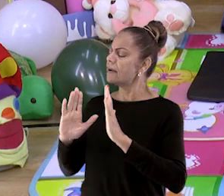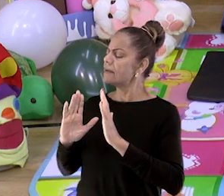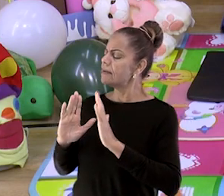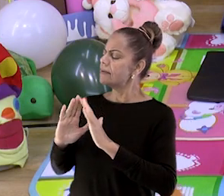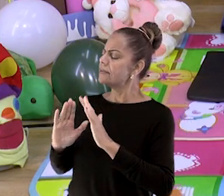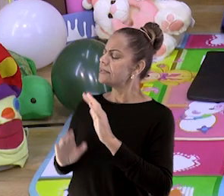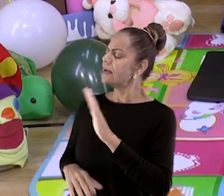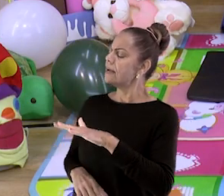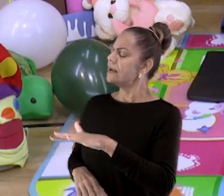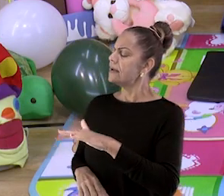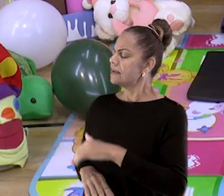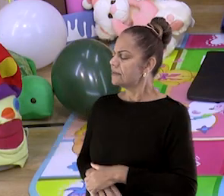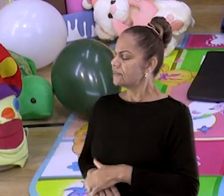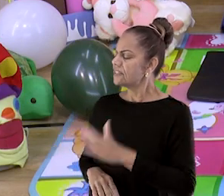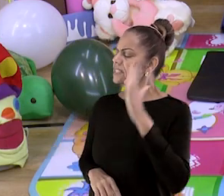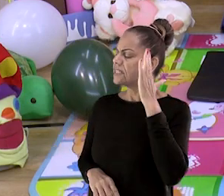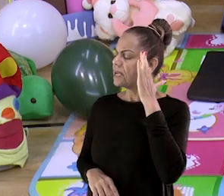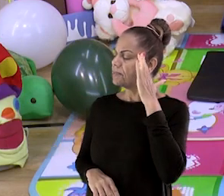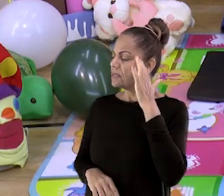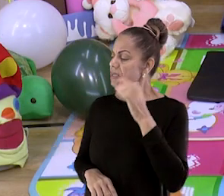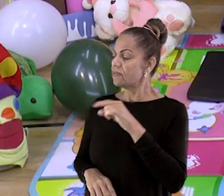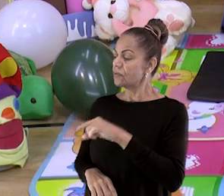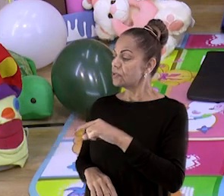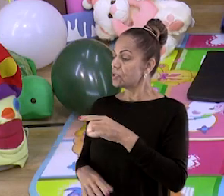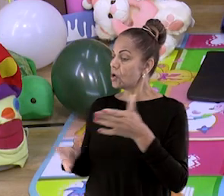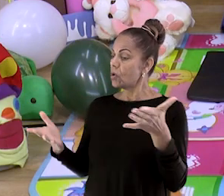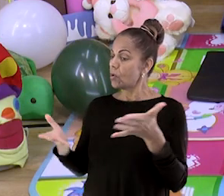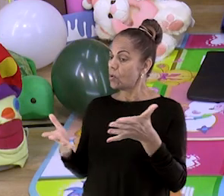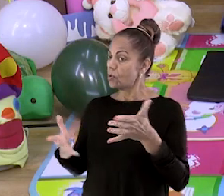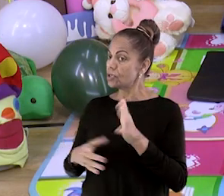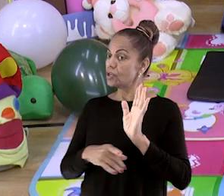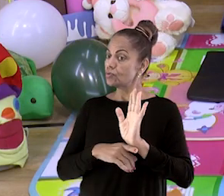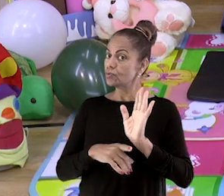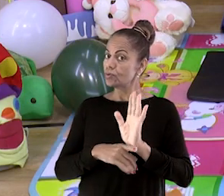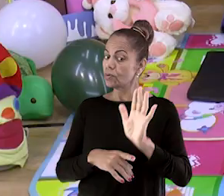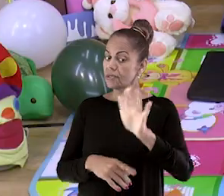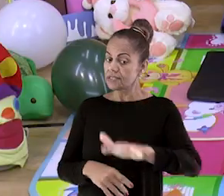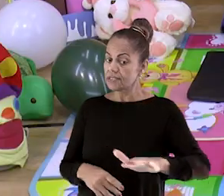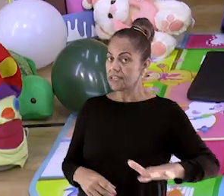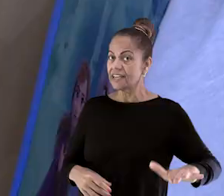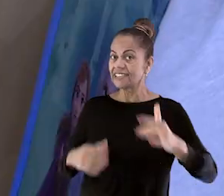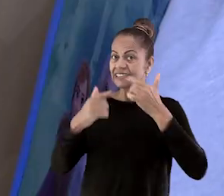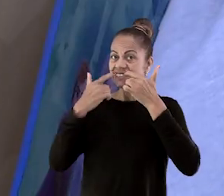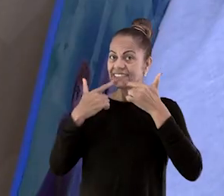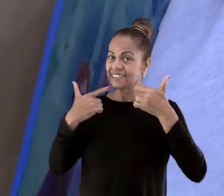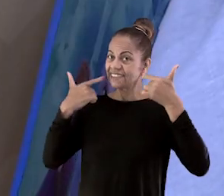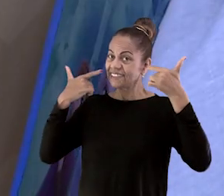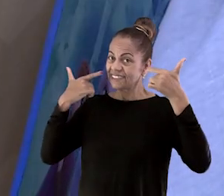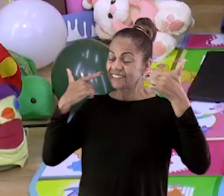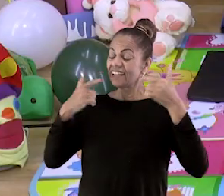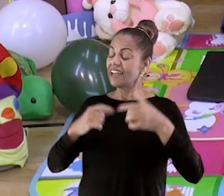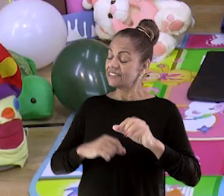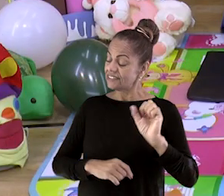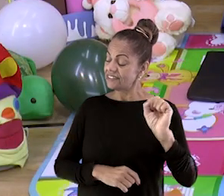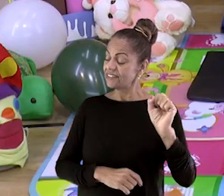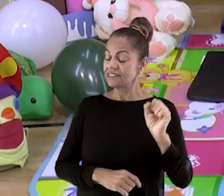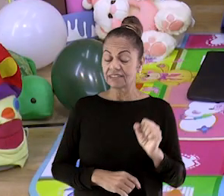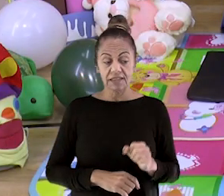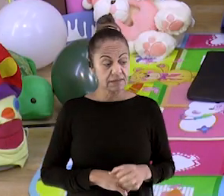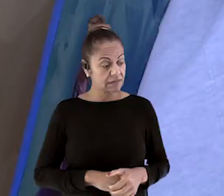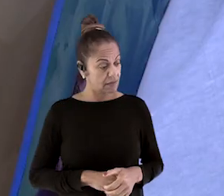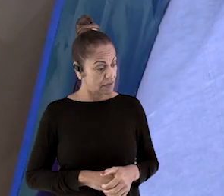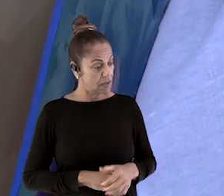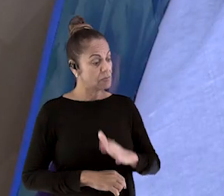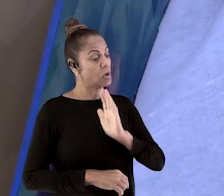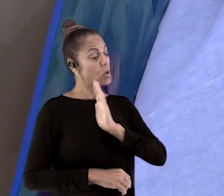você sabia que hoje você fez as crianças sorrirem que eu fiz sim